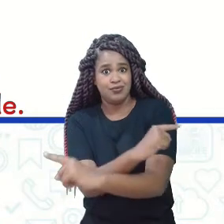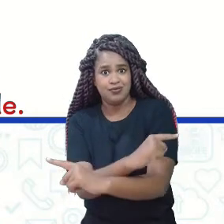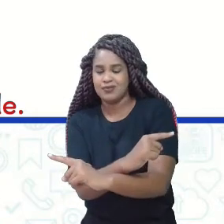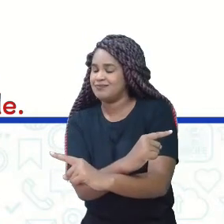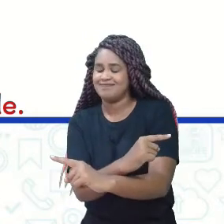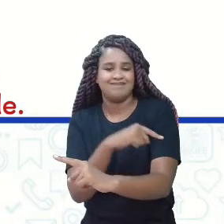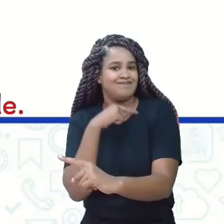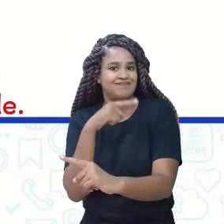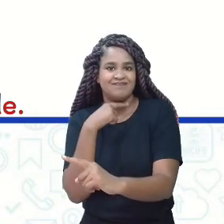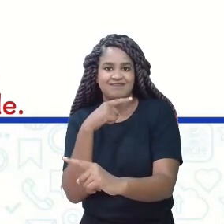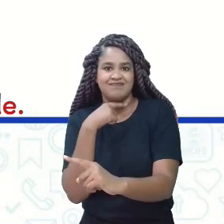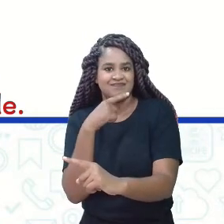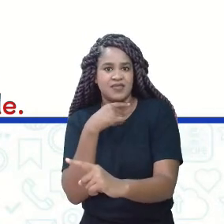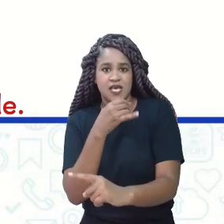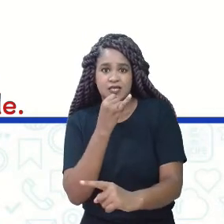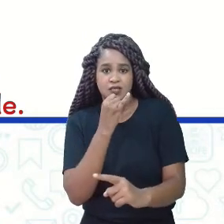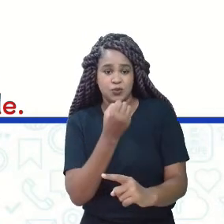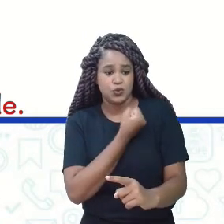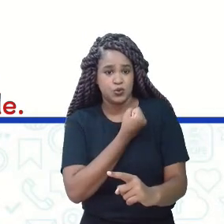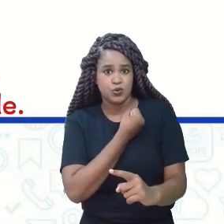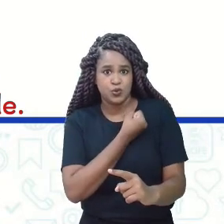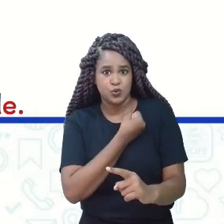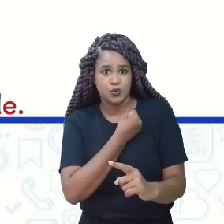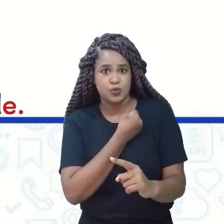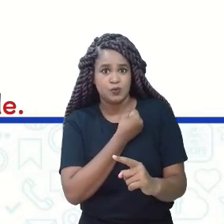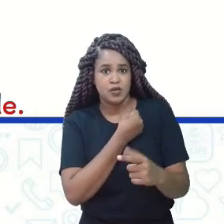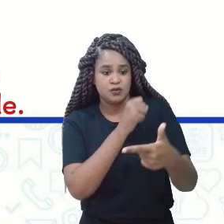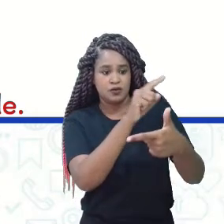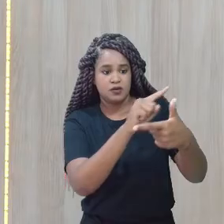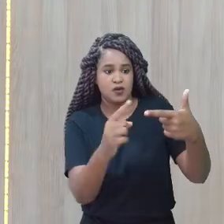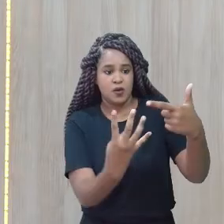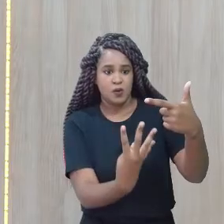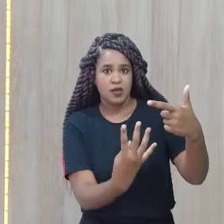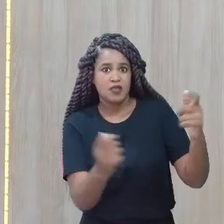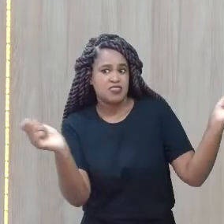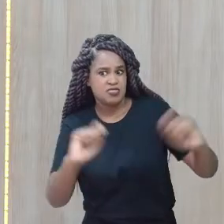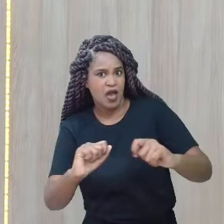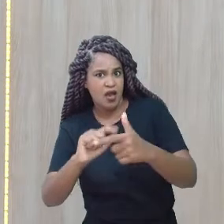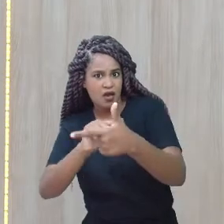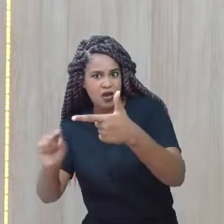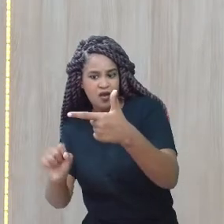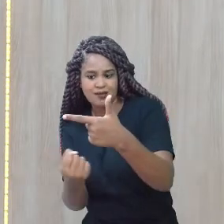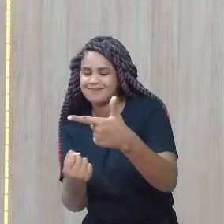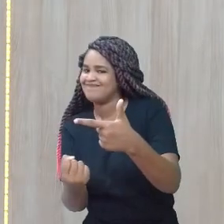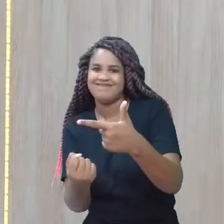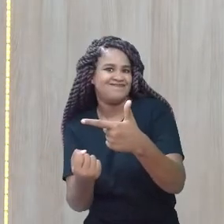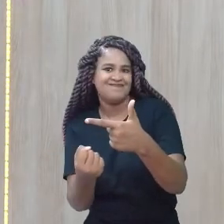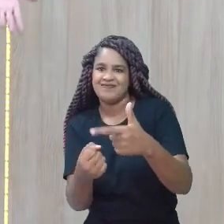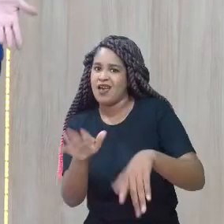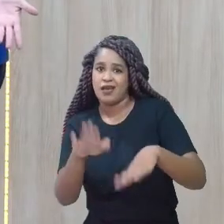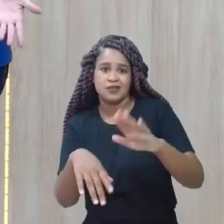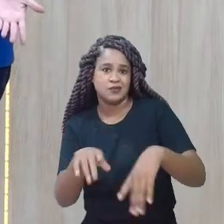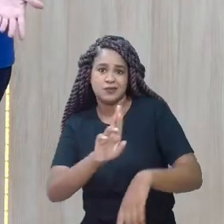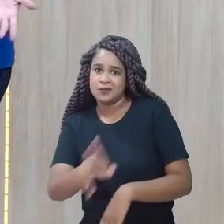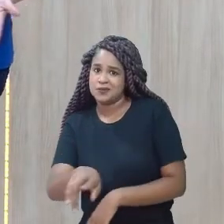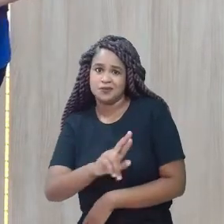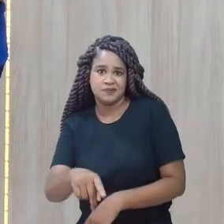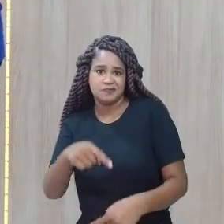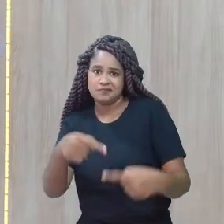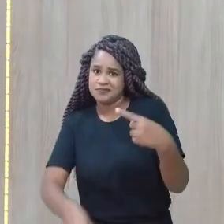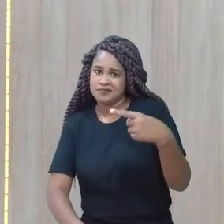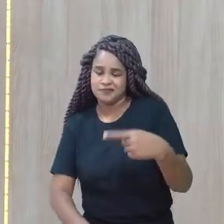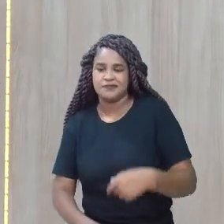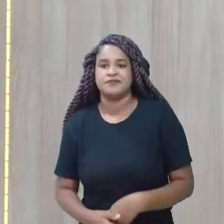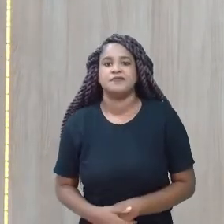que o contrário aqui. Se todo número for divisível por 4, não necessariamente vai ser divisível por 8, tá